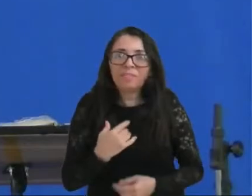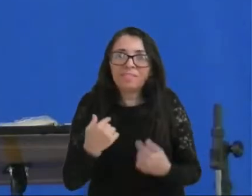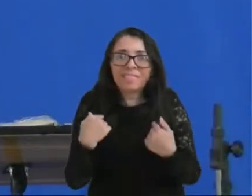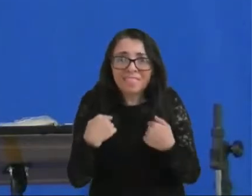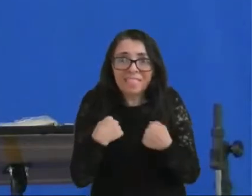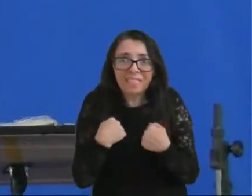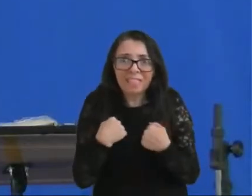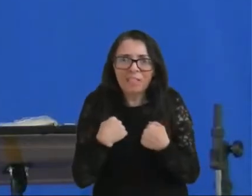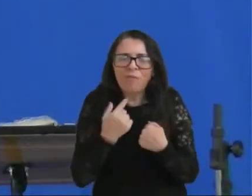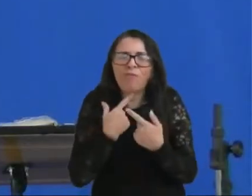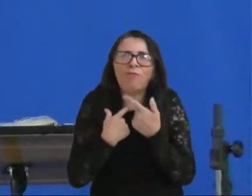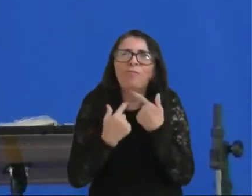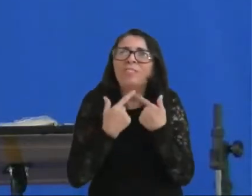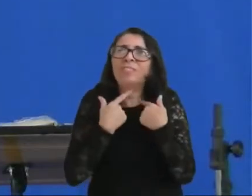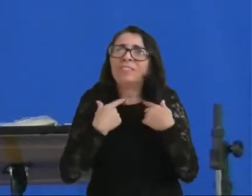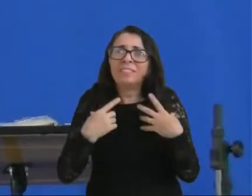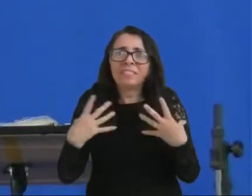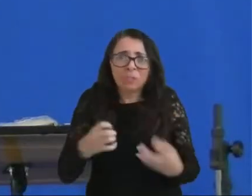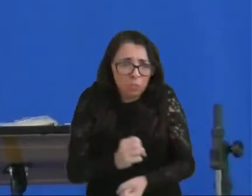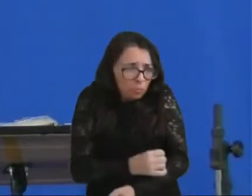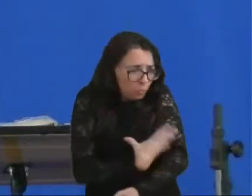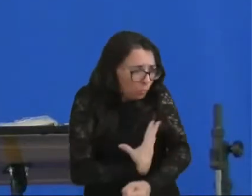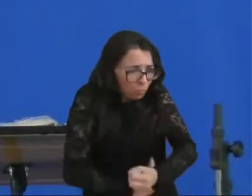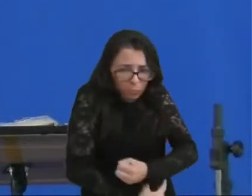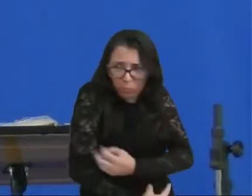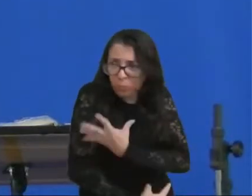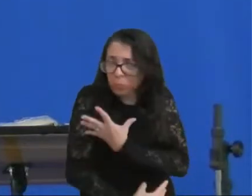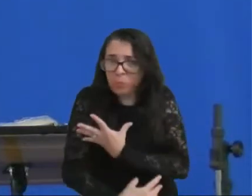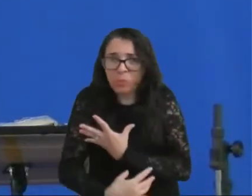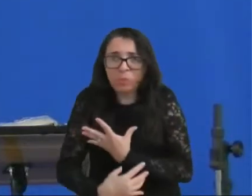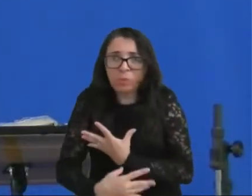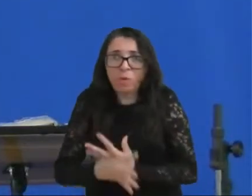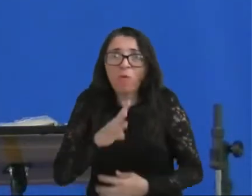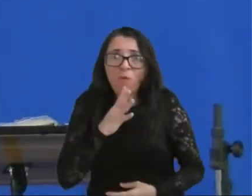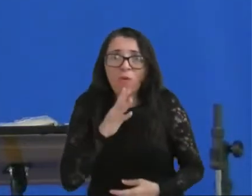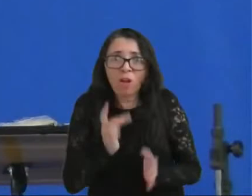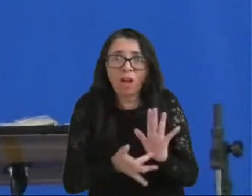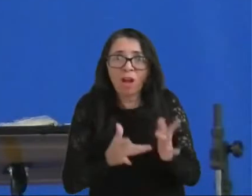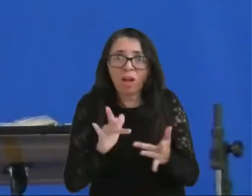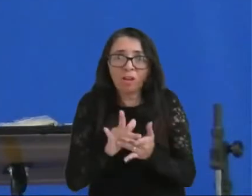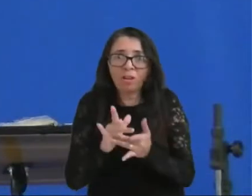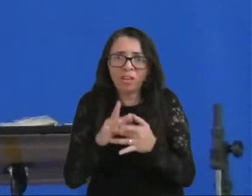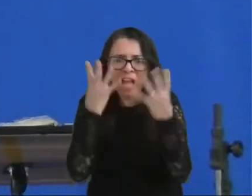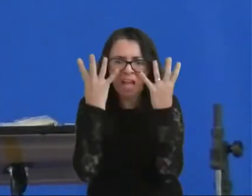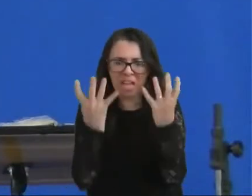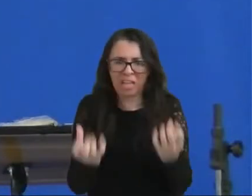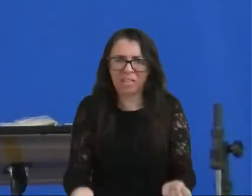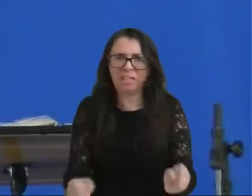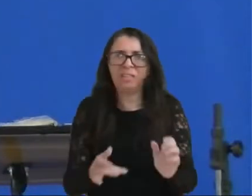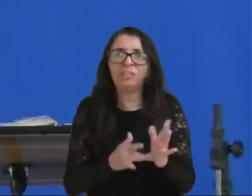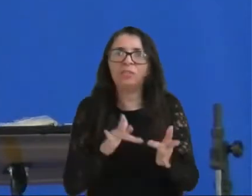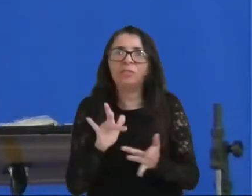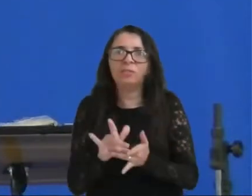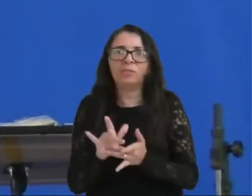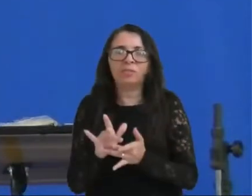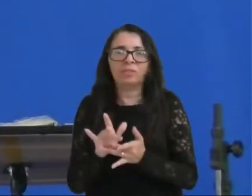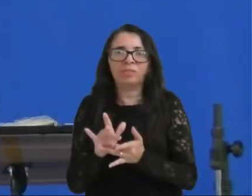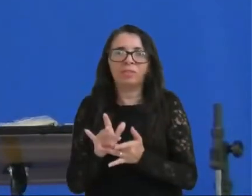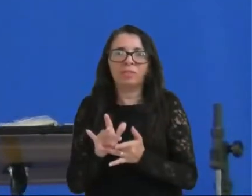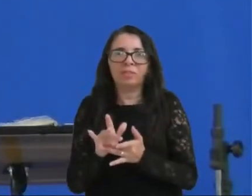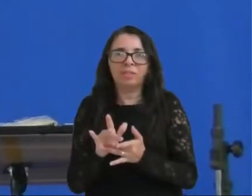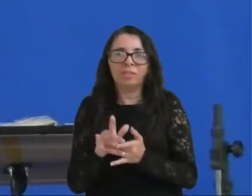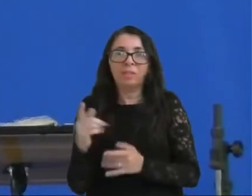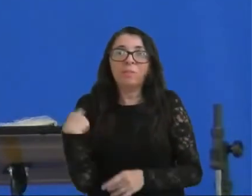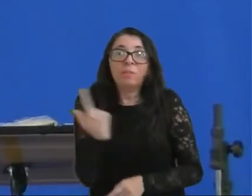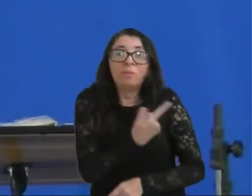Identifica a heresia nos outros, mas não consegue identificar a frieza e a falta de amor em